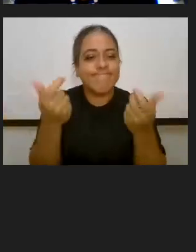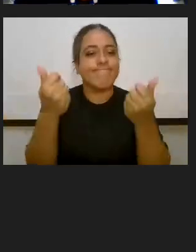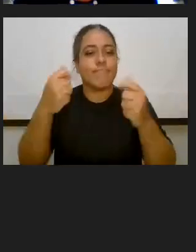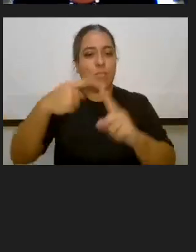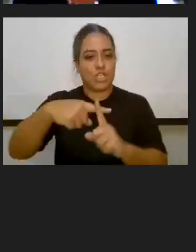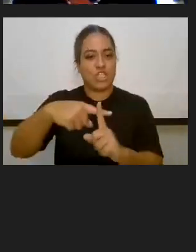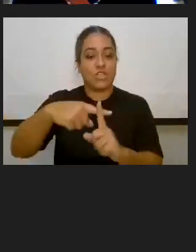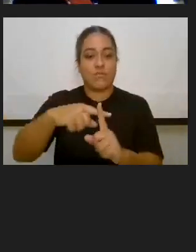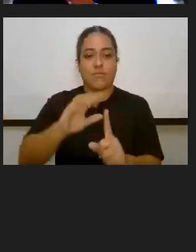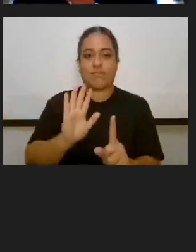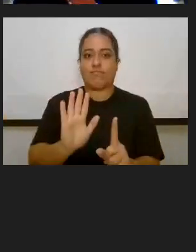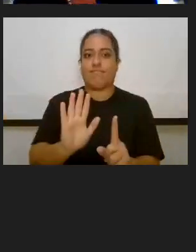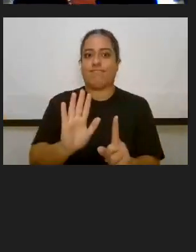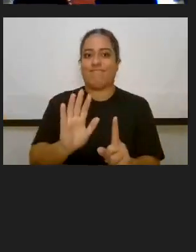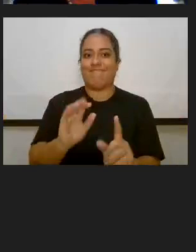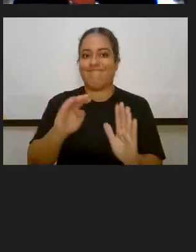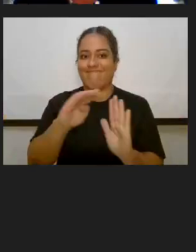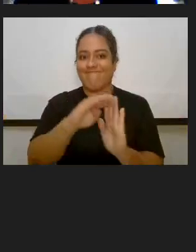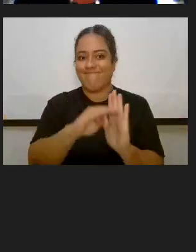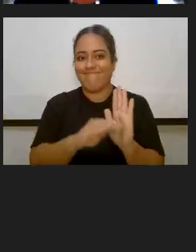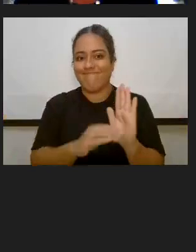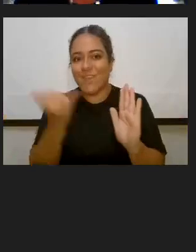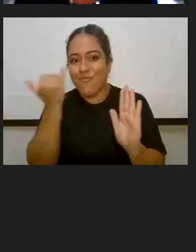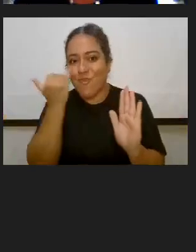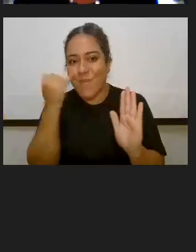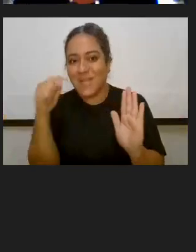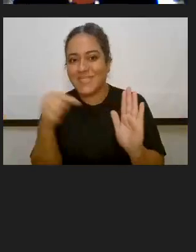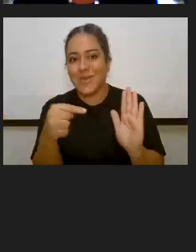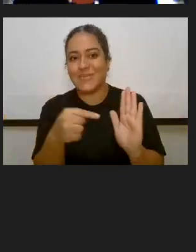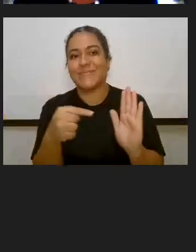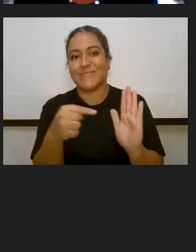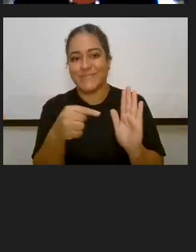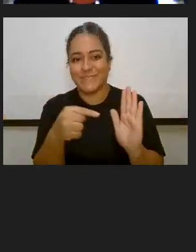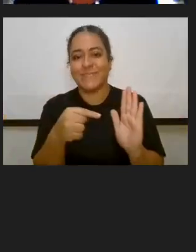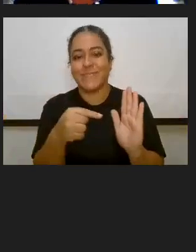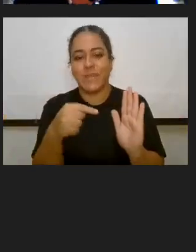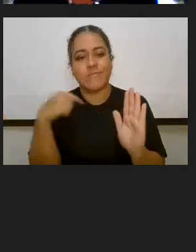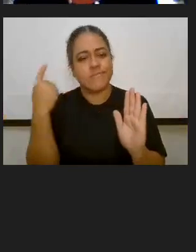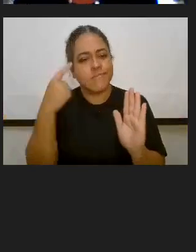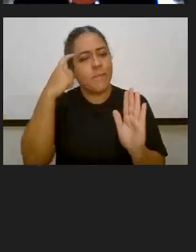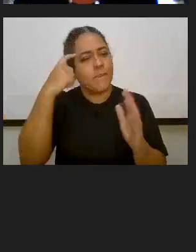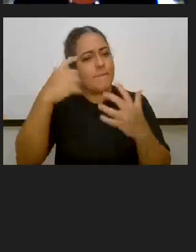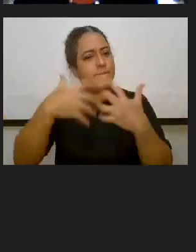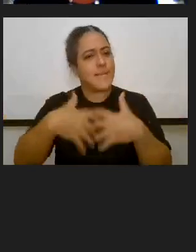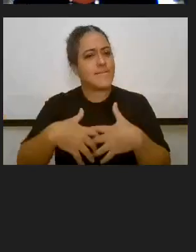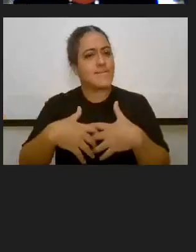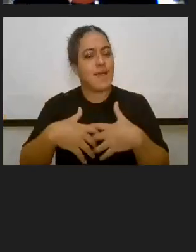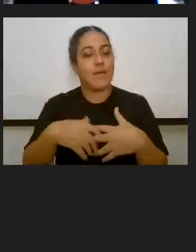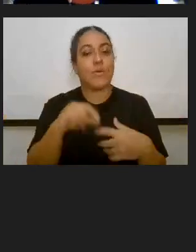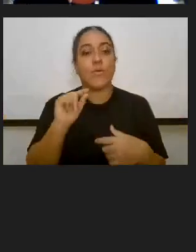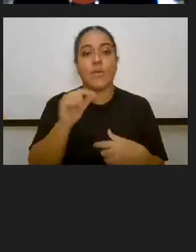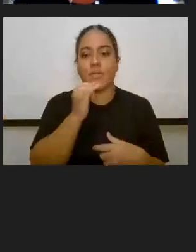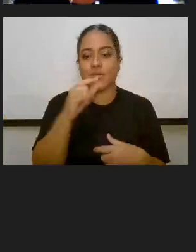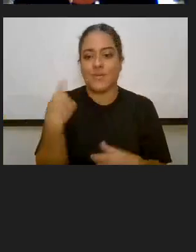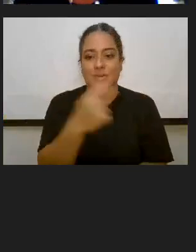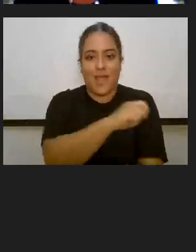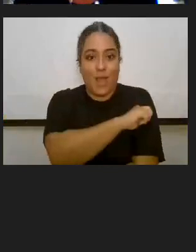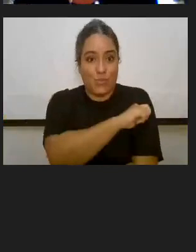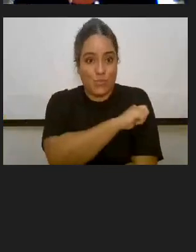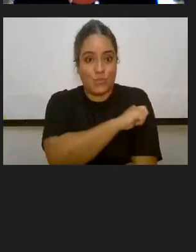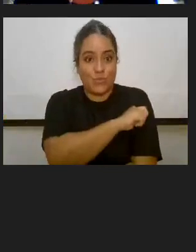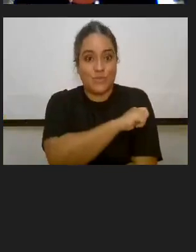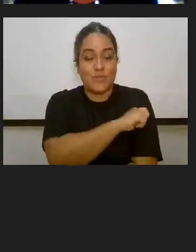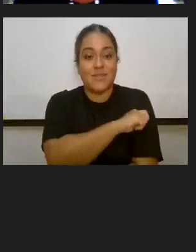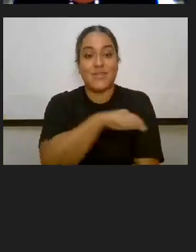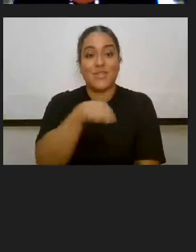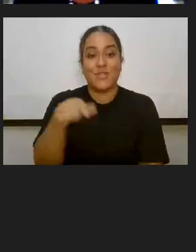a gente tem dados que vão trazer aqui para a gente para pensar que esses nossos alunos, esses